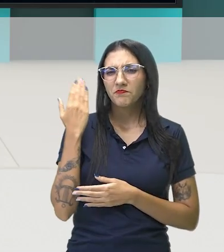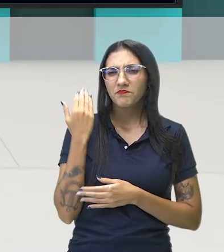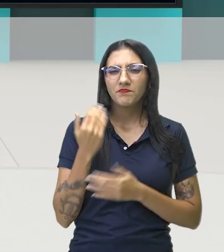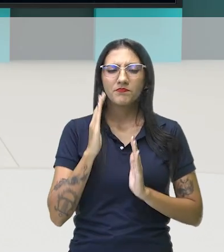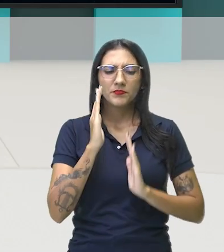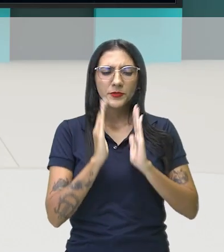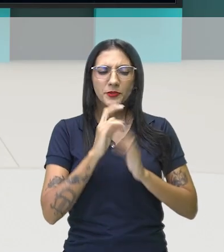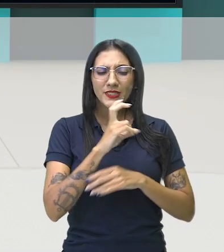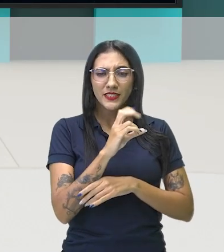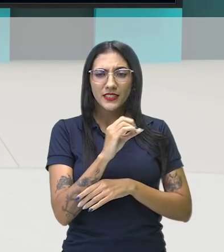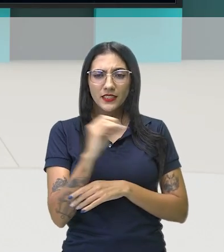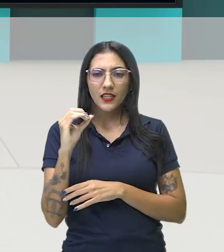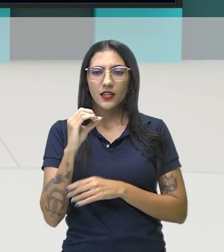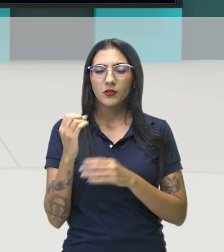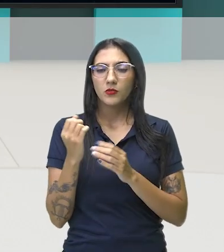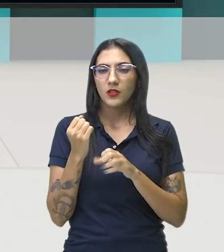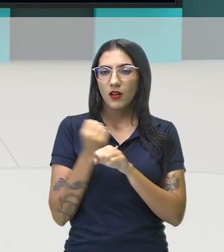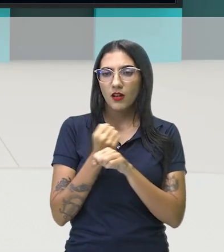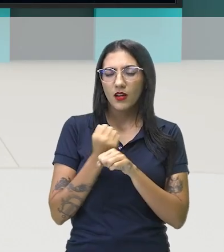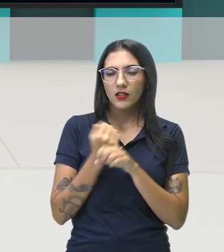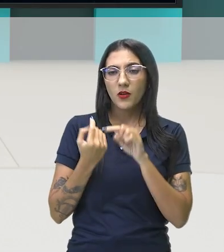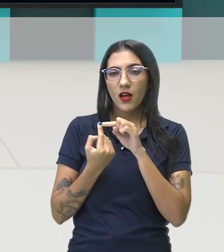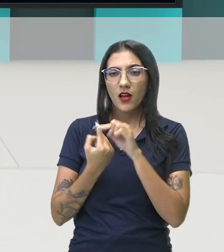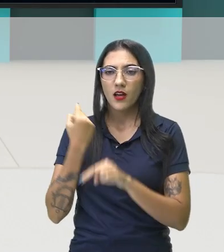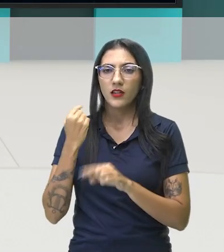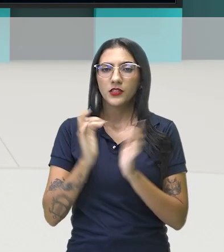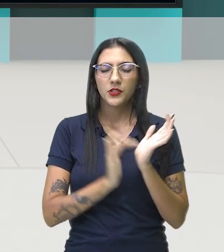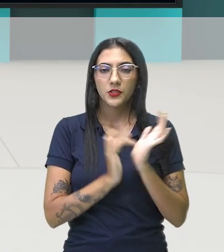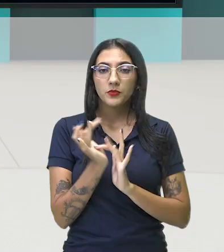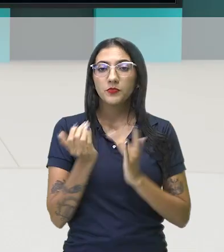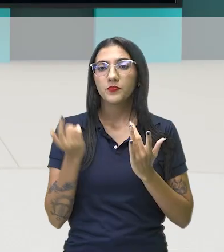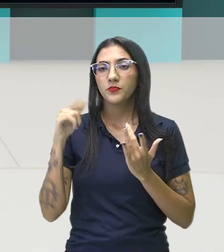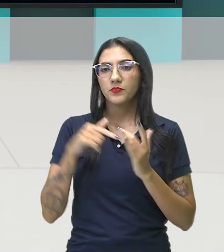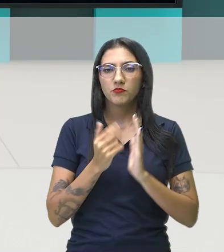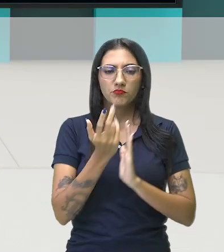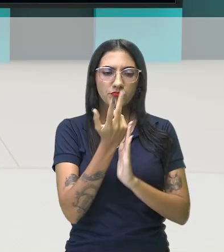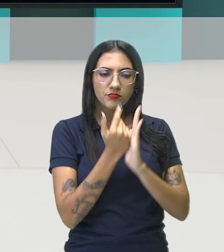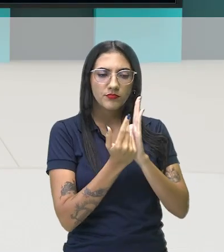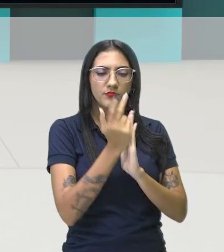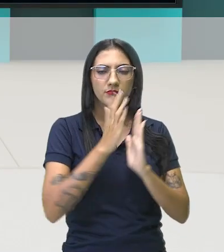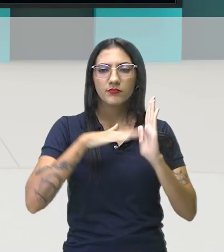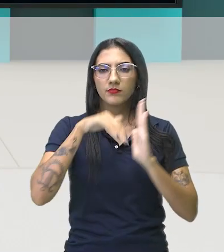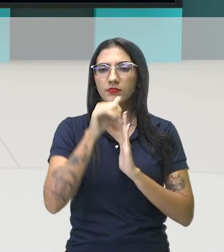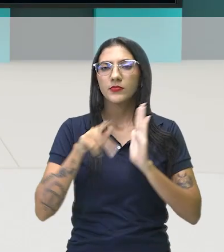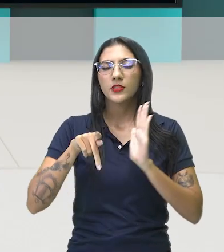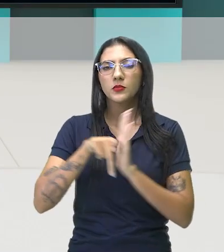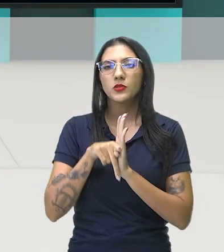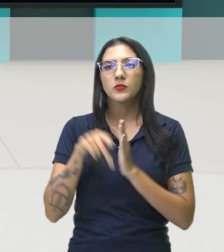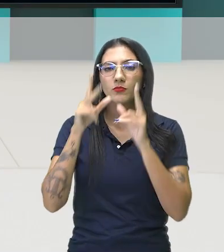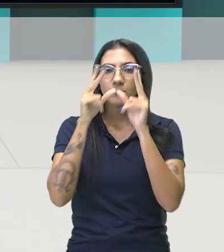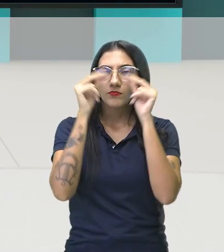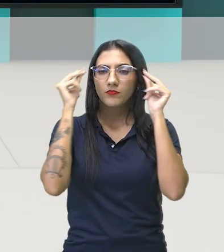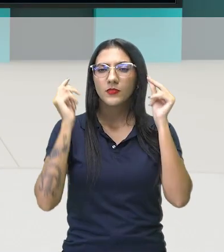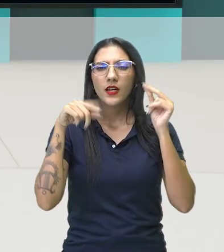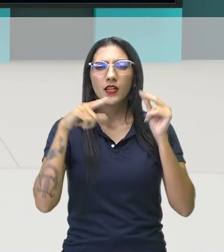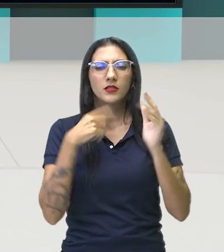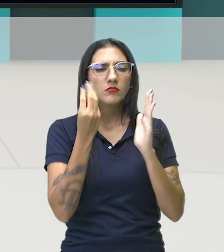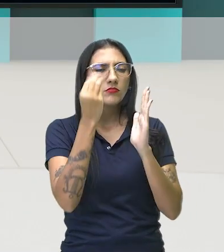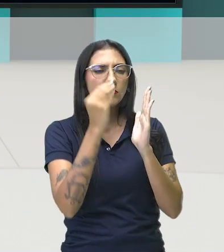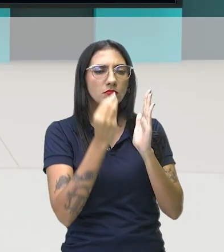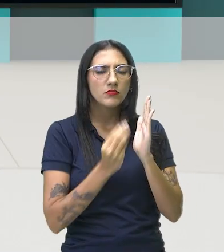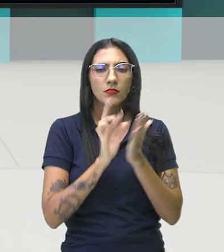500 a.C. Então, aqui são pinturas gregas, em que os gregos, eles pintavam